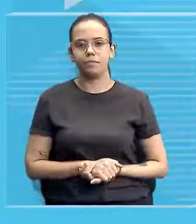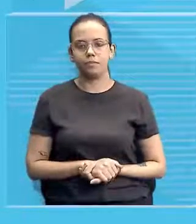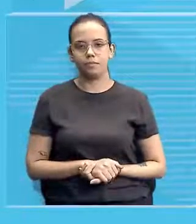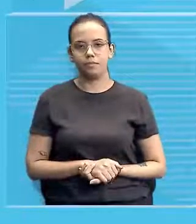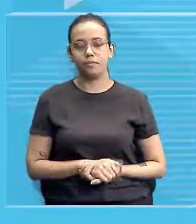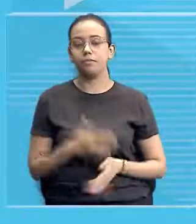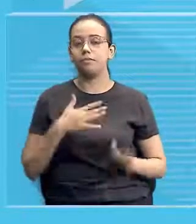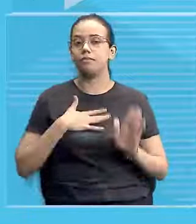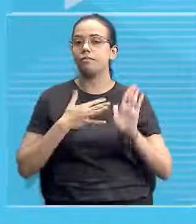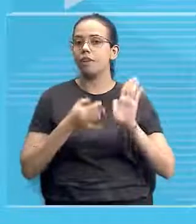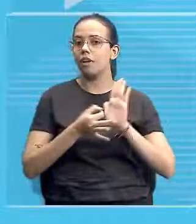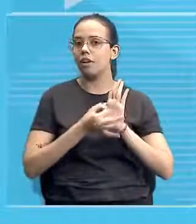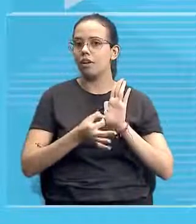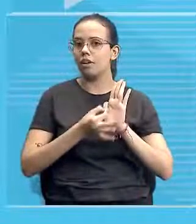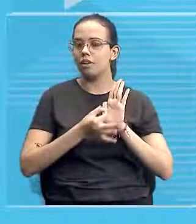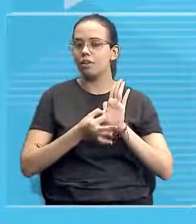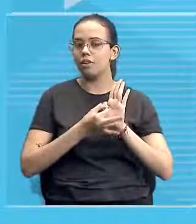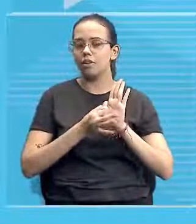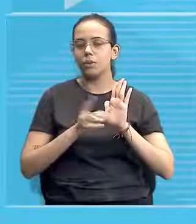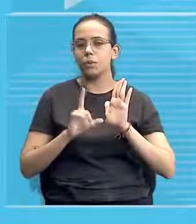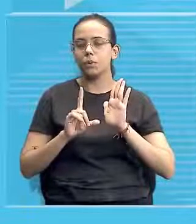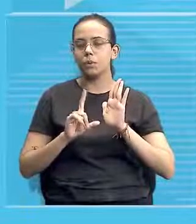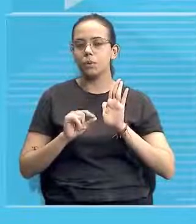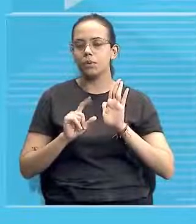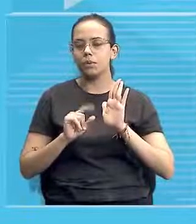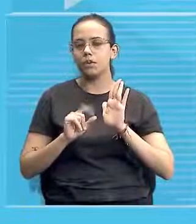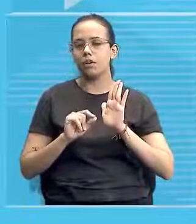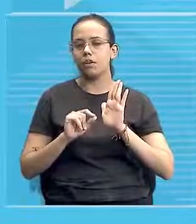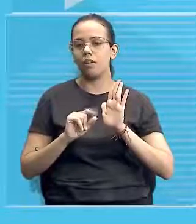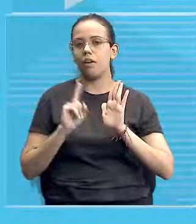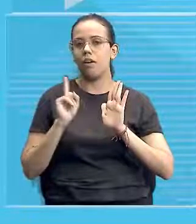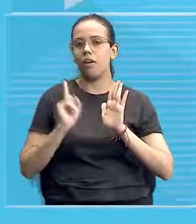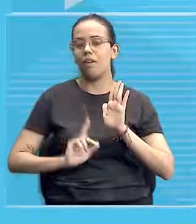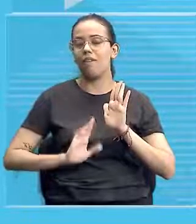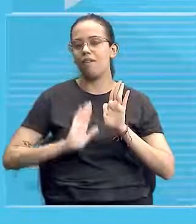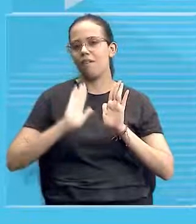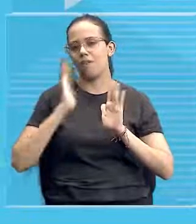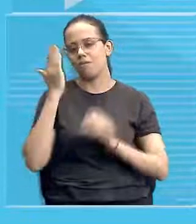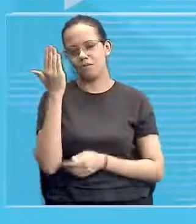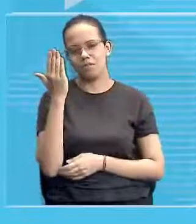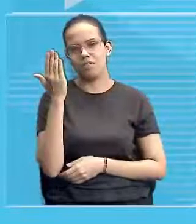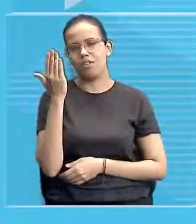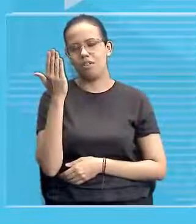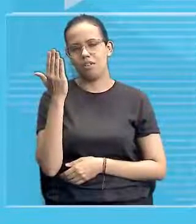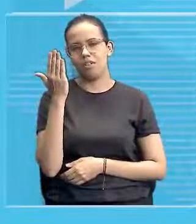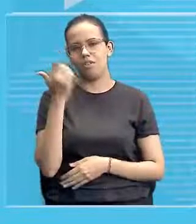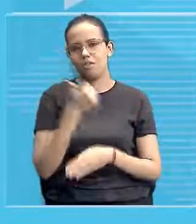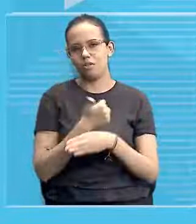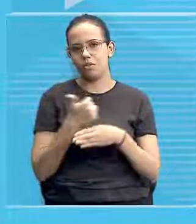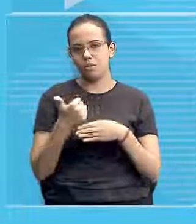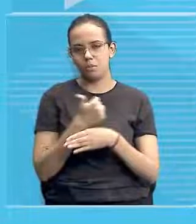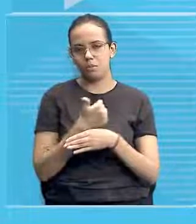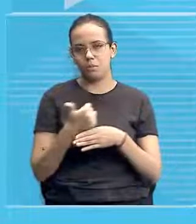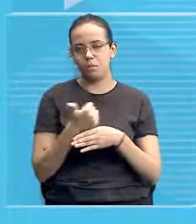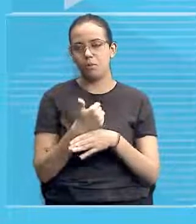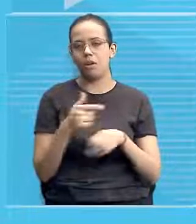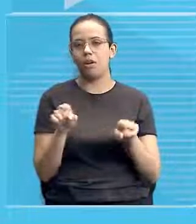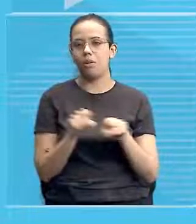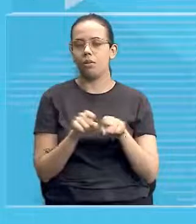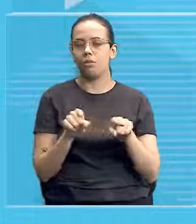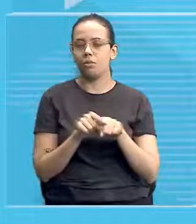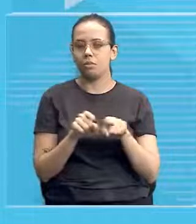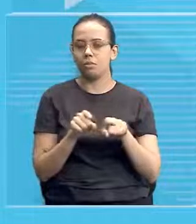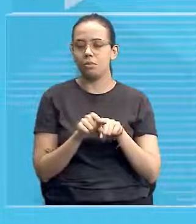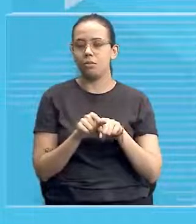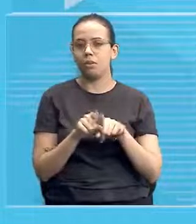Minha crítica é a falsidade moral e sexual de